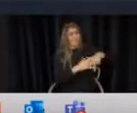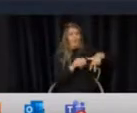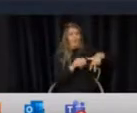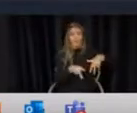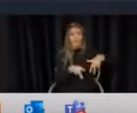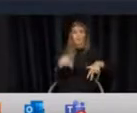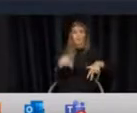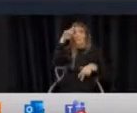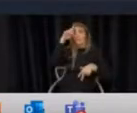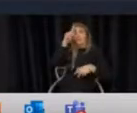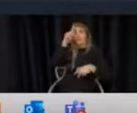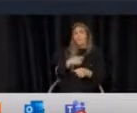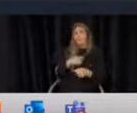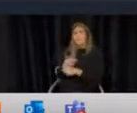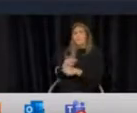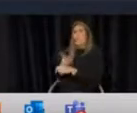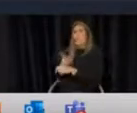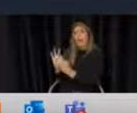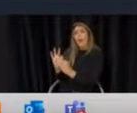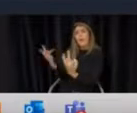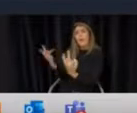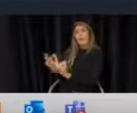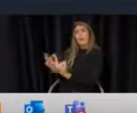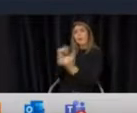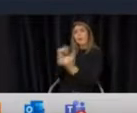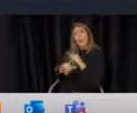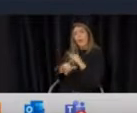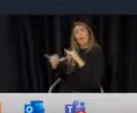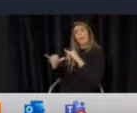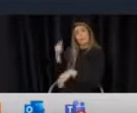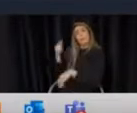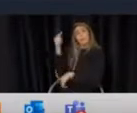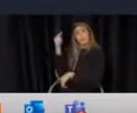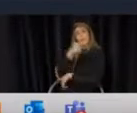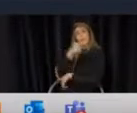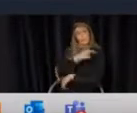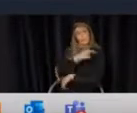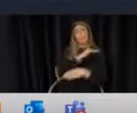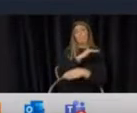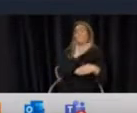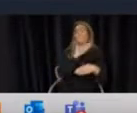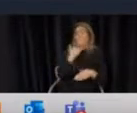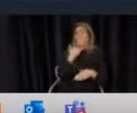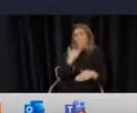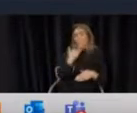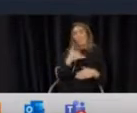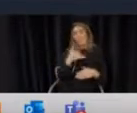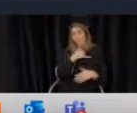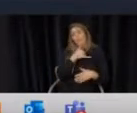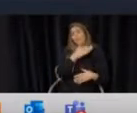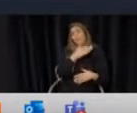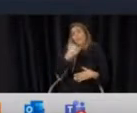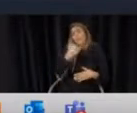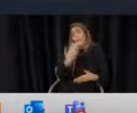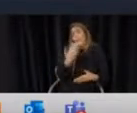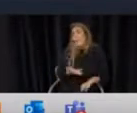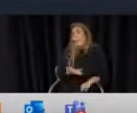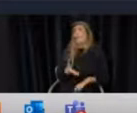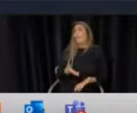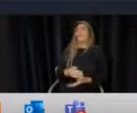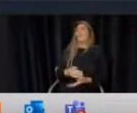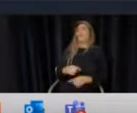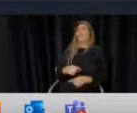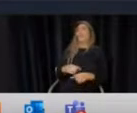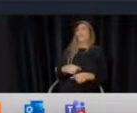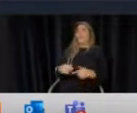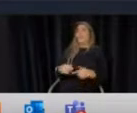pelo profissional médico do hospital, o médico que está cuidando desse paciente. Quem trabalha com doação de órgãos,